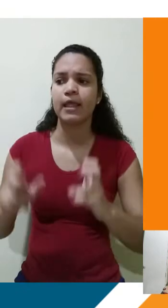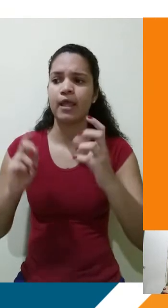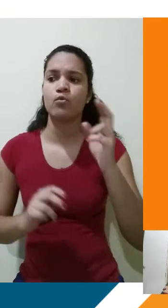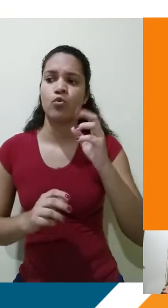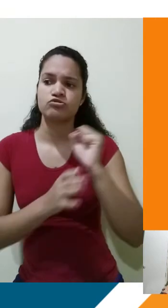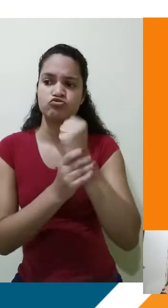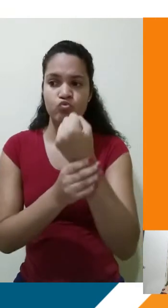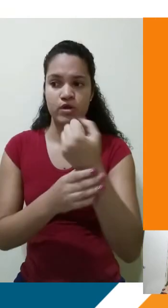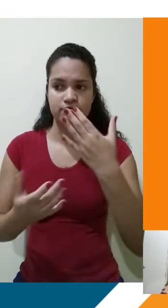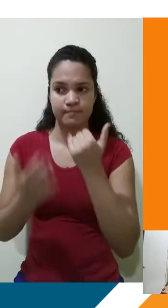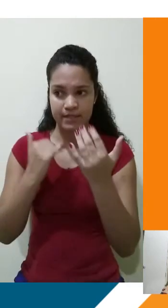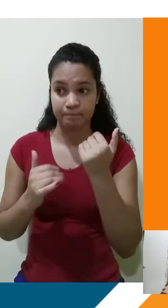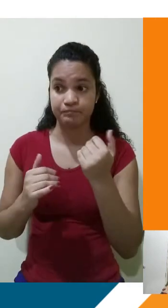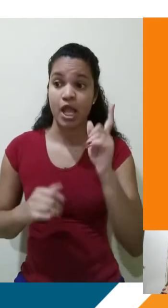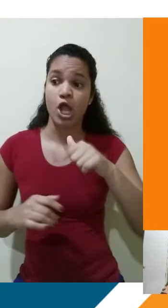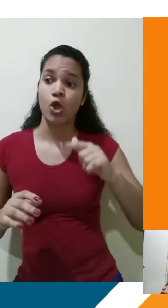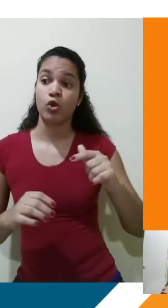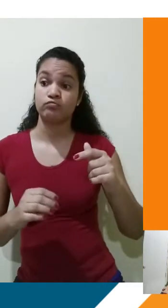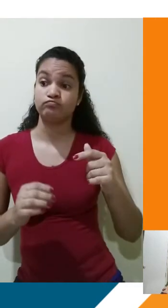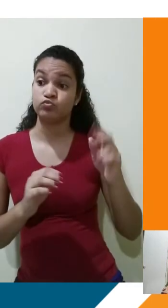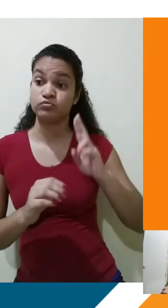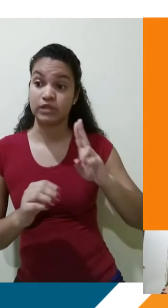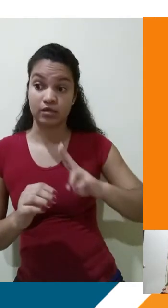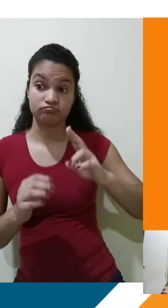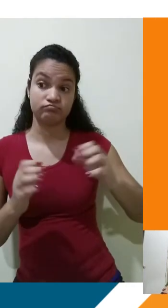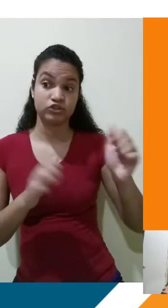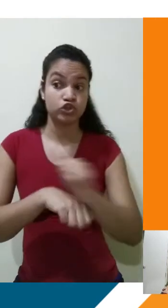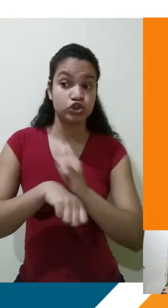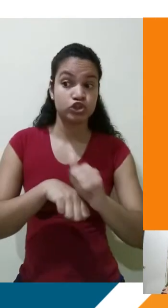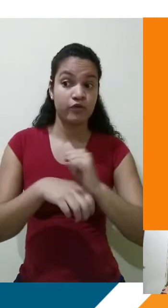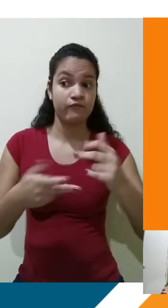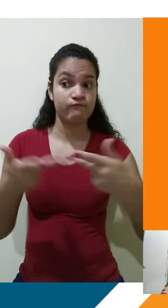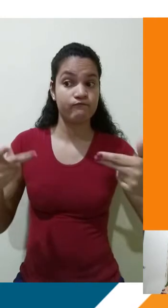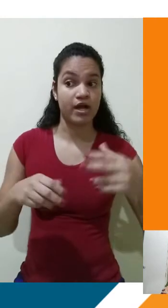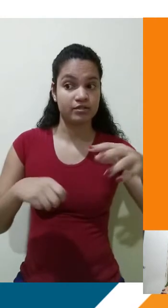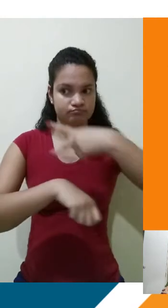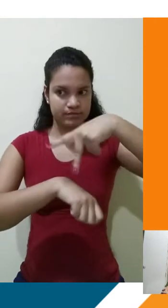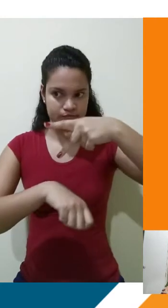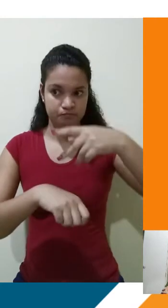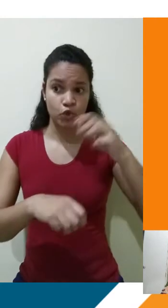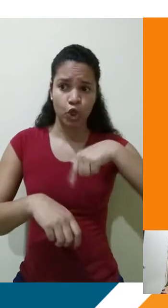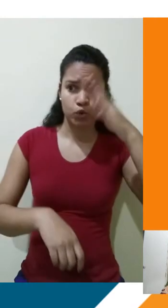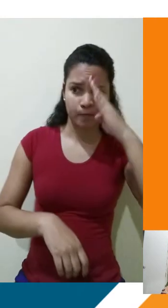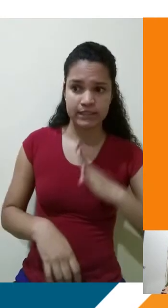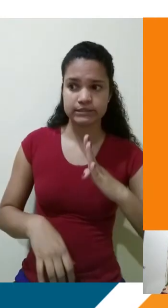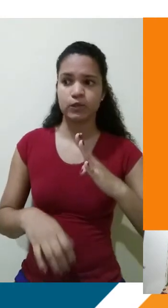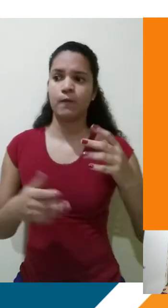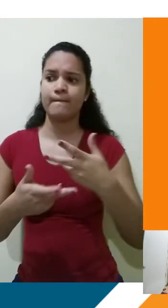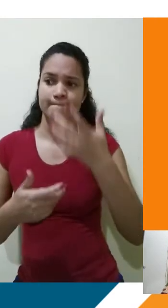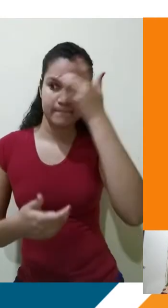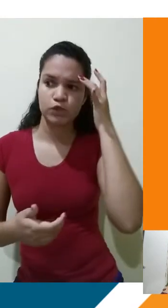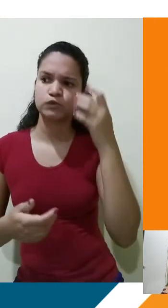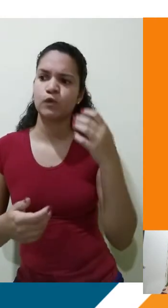plantações, a segurança alimentar não ocorre. Para que possamos entender com mais clareza por que a segurança alimentar passou a ser negligenciada, é preciso